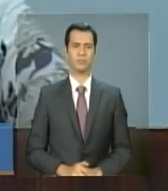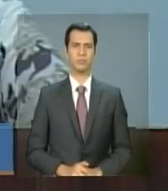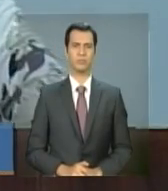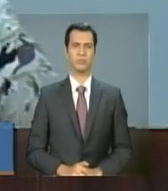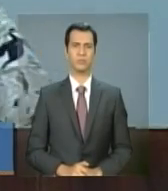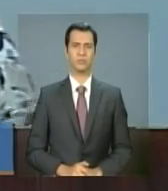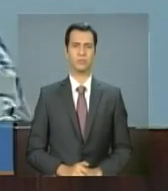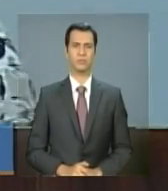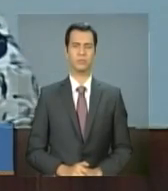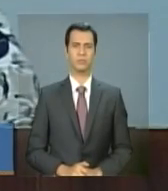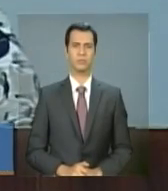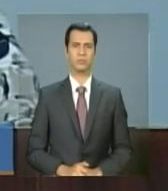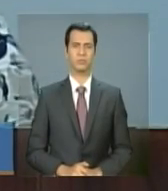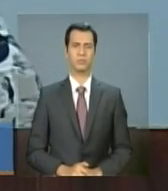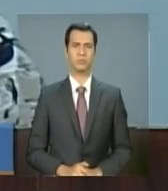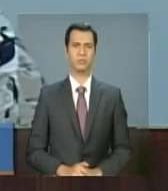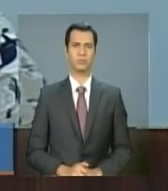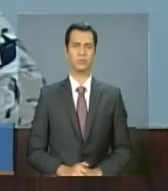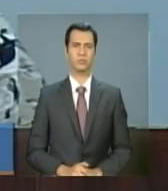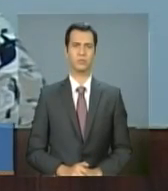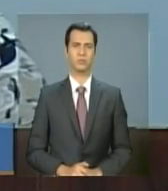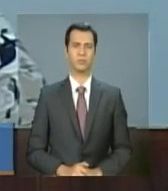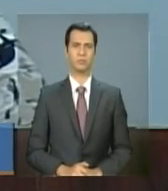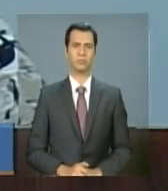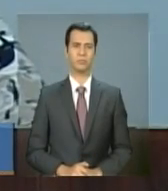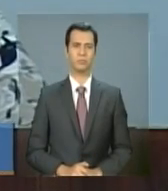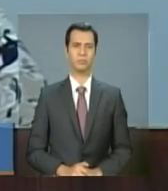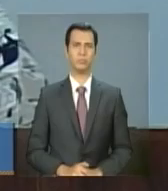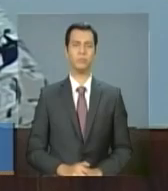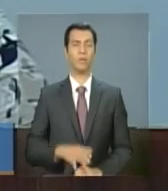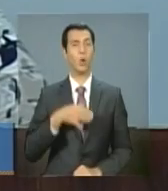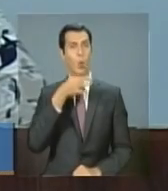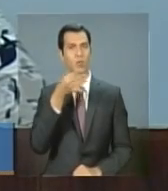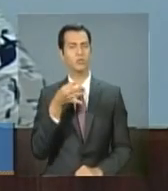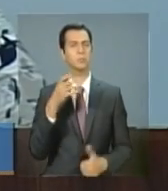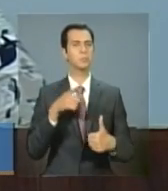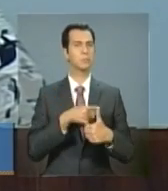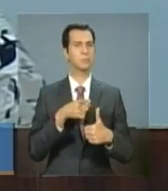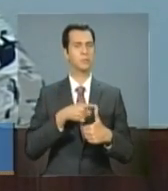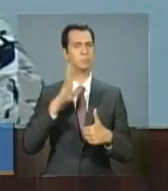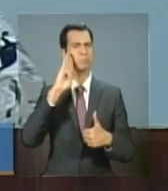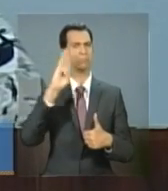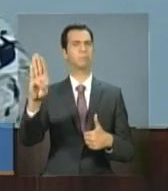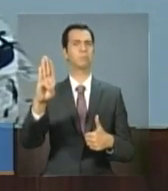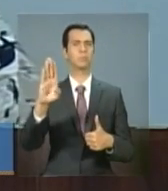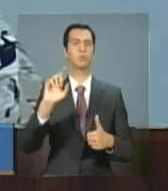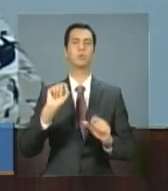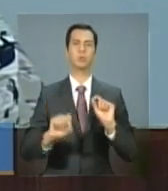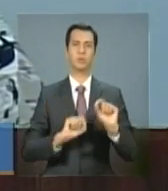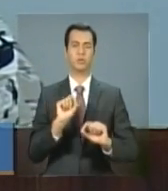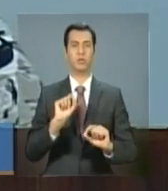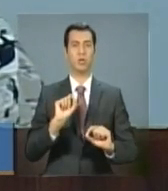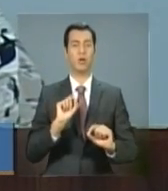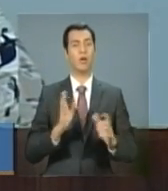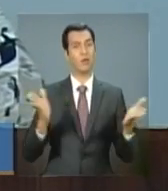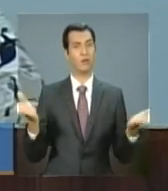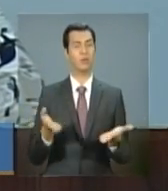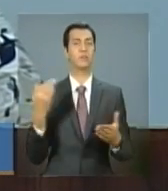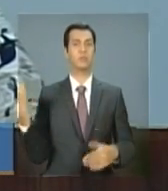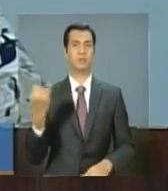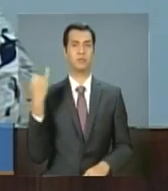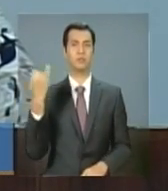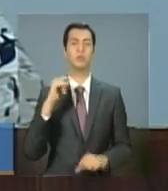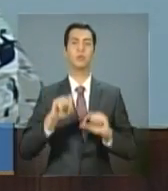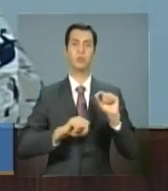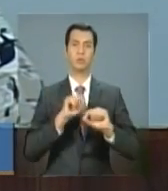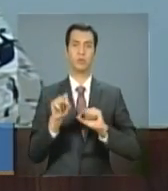Bom, acho que a primeira questão fundamental para que a gente para registrar é que